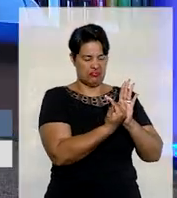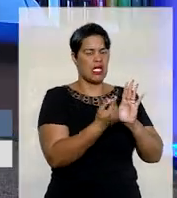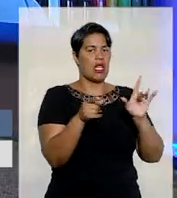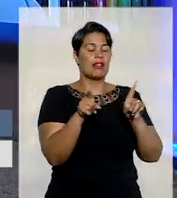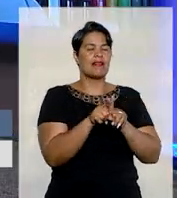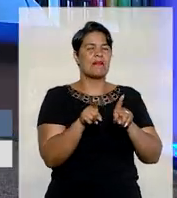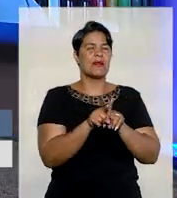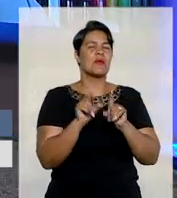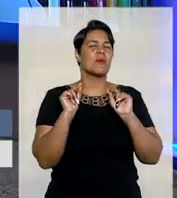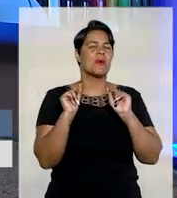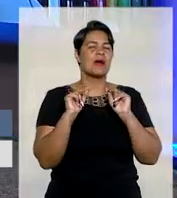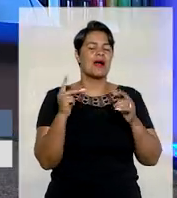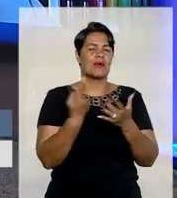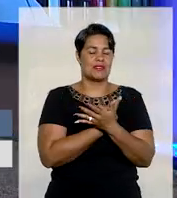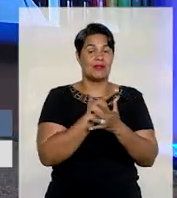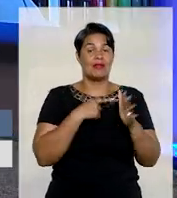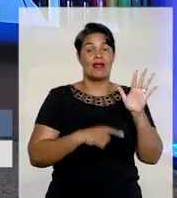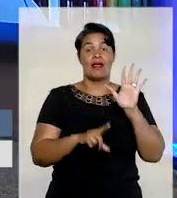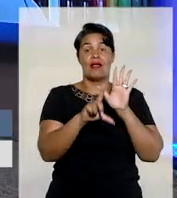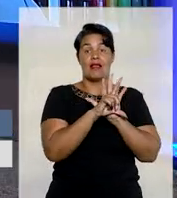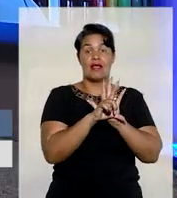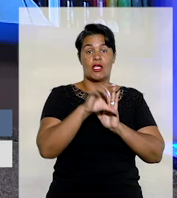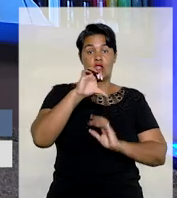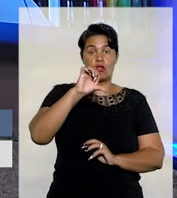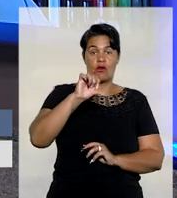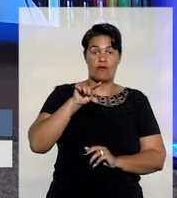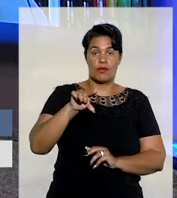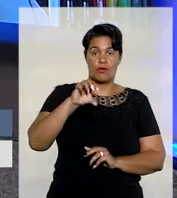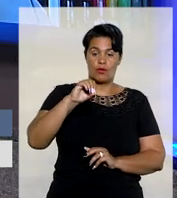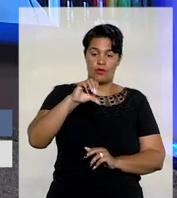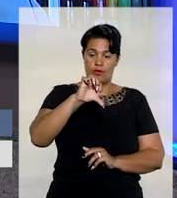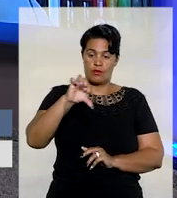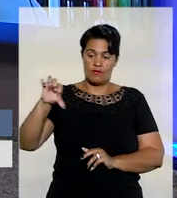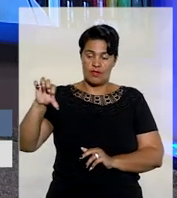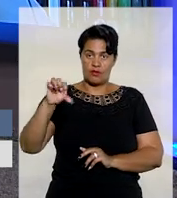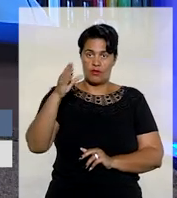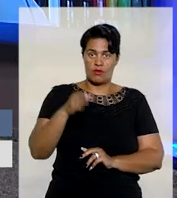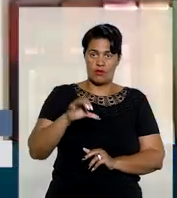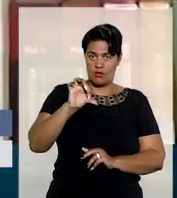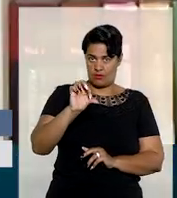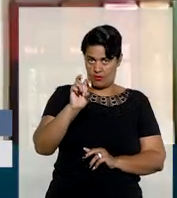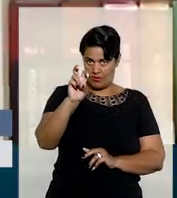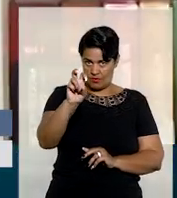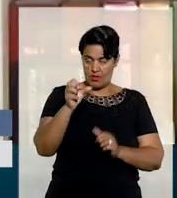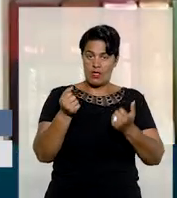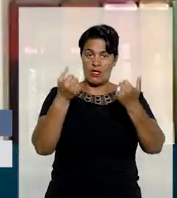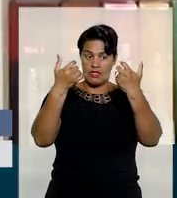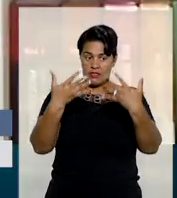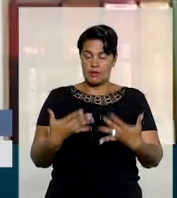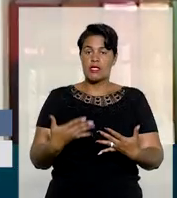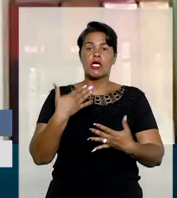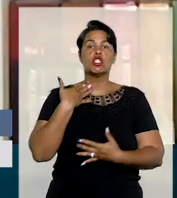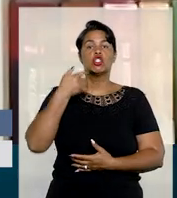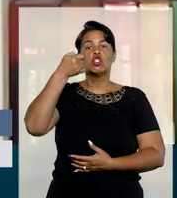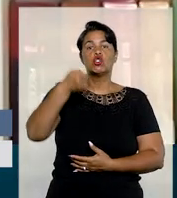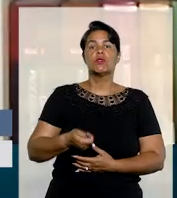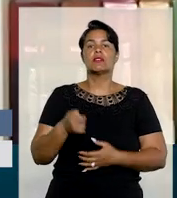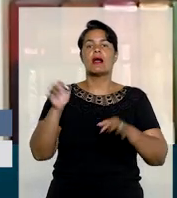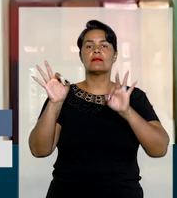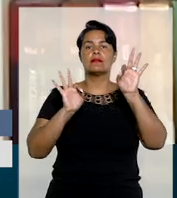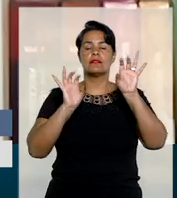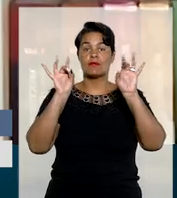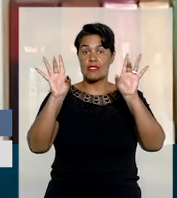disso. E organizou também uma confusão que havia, na Lei 9.099, de 95, que trata dos